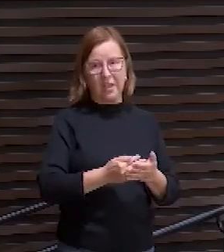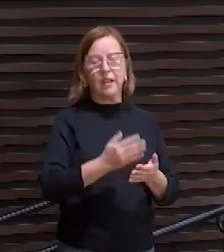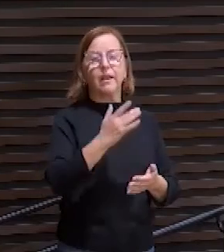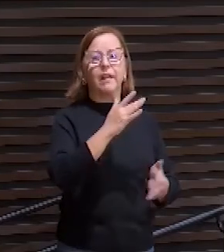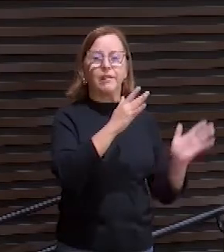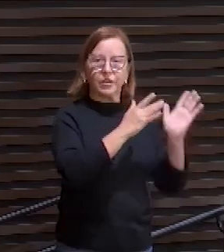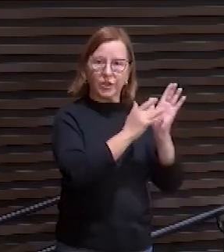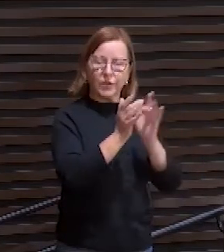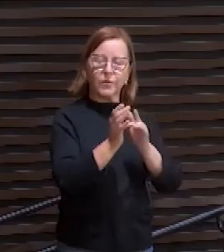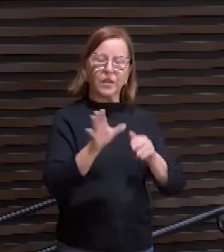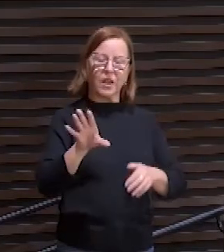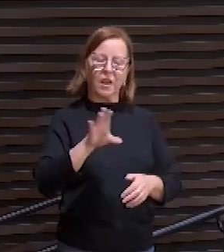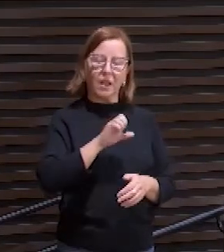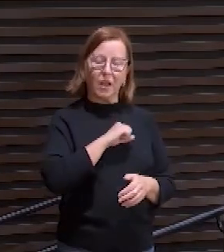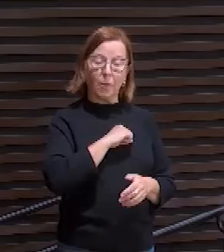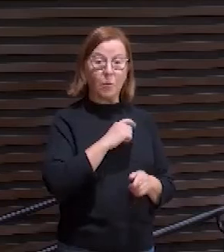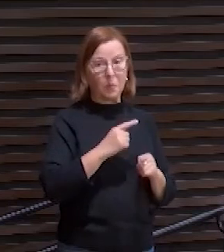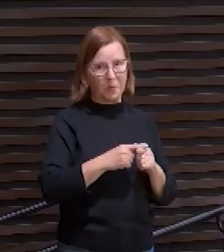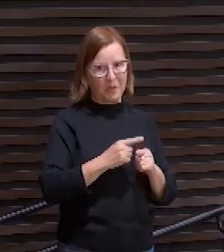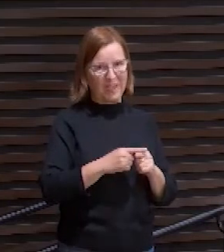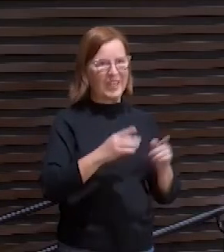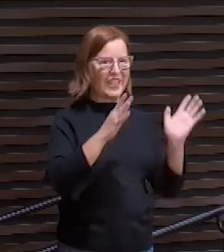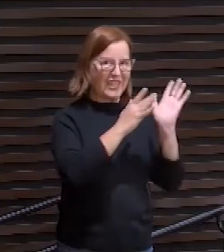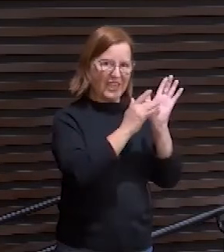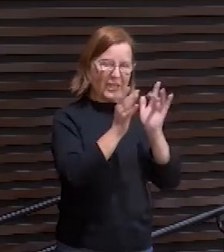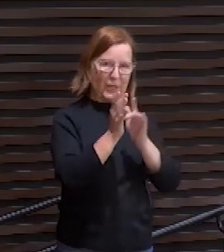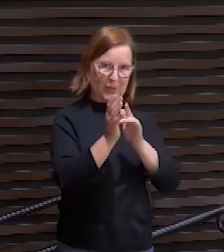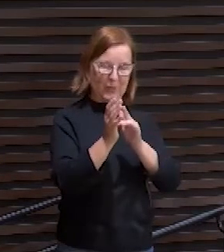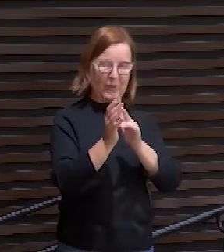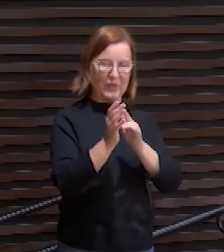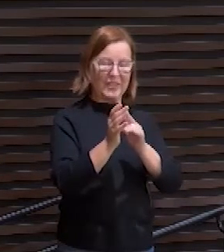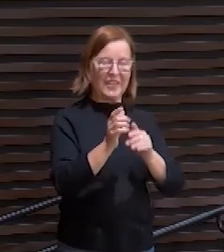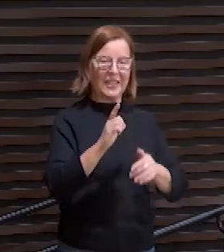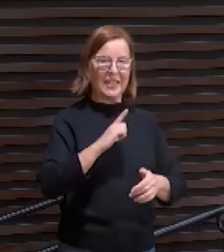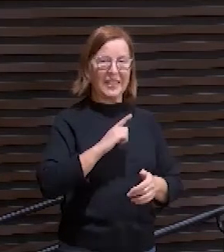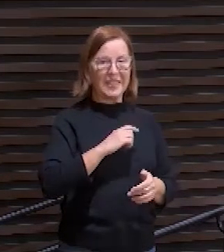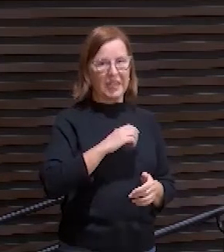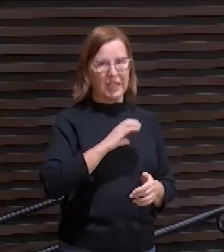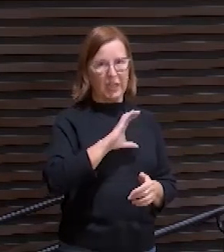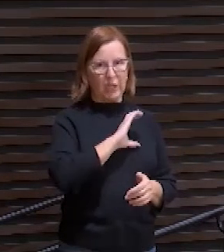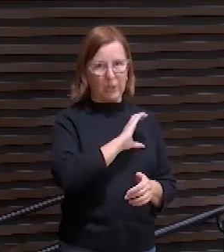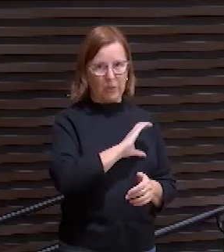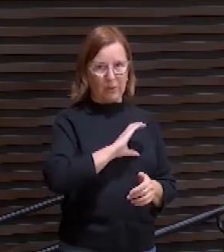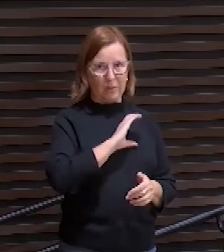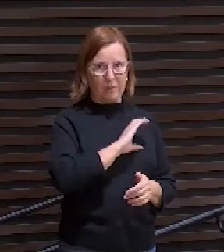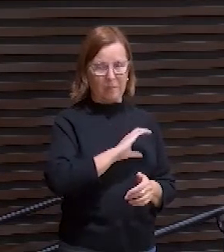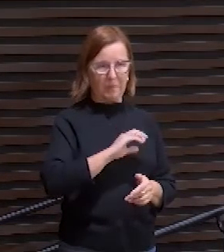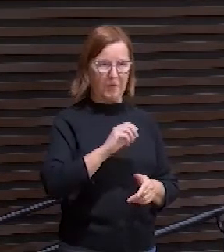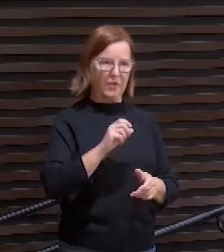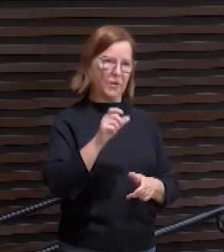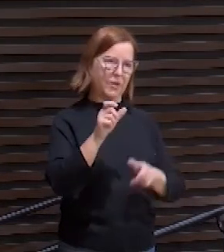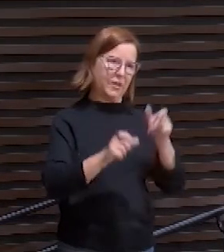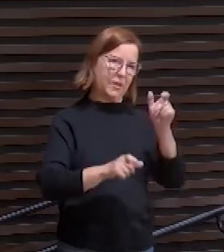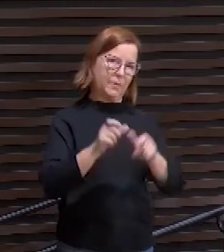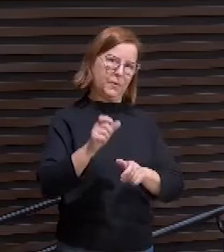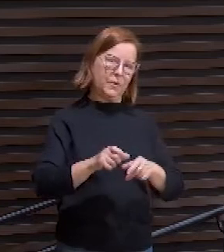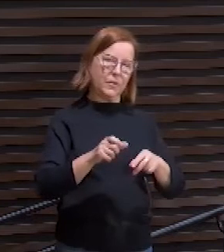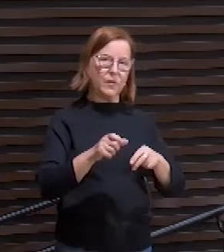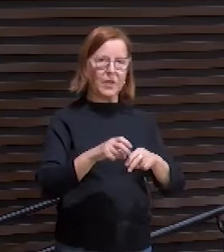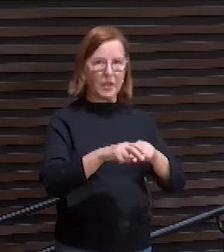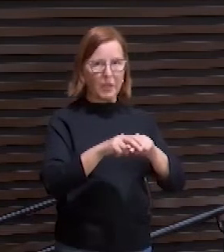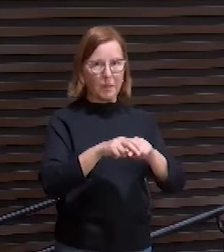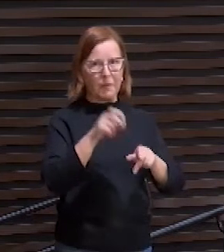E ele o amou porque Jesus Cristo tem compaixão. pelas pessoas e pelos pecadores,